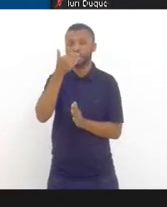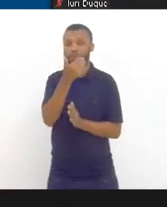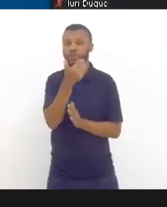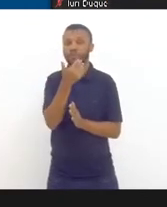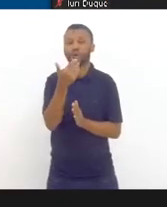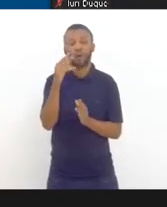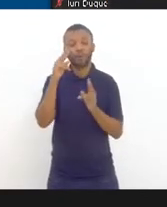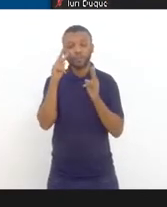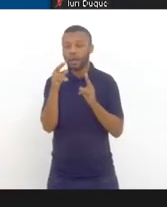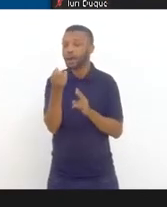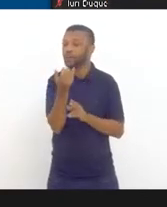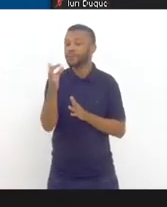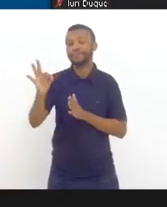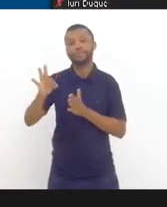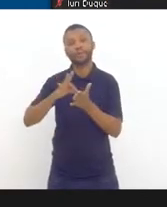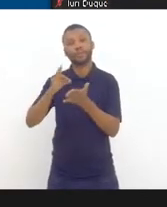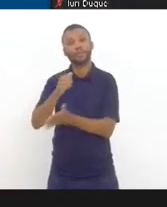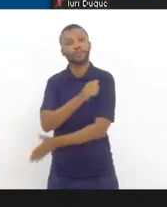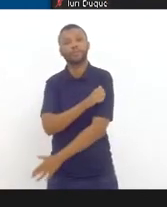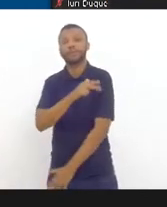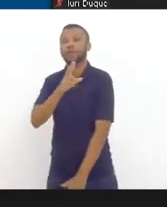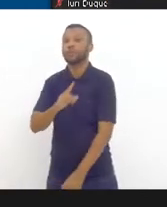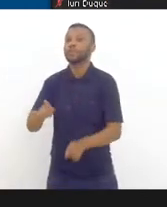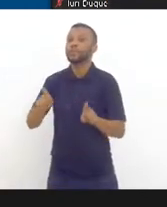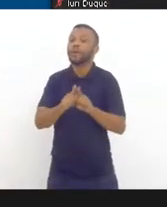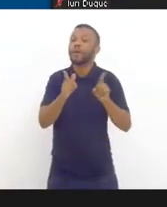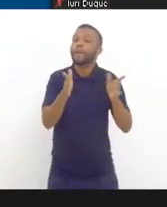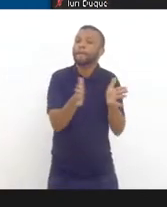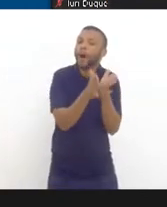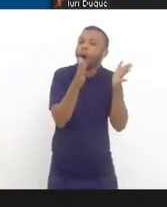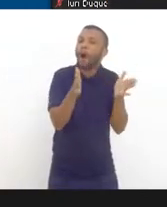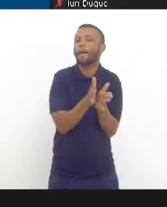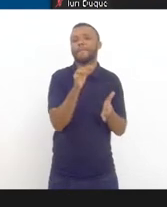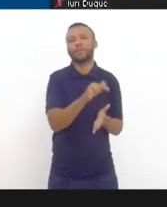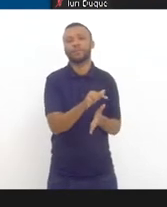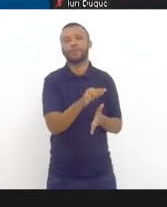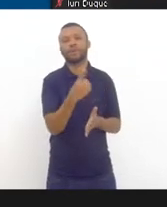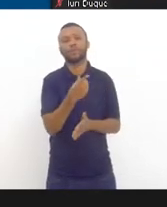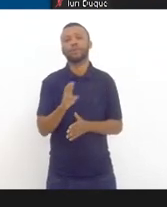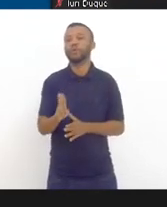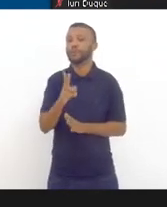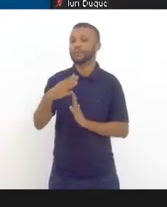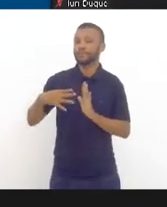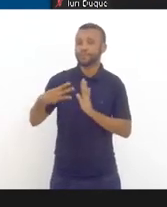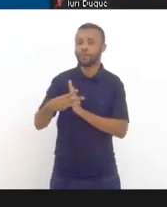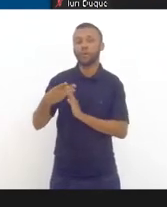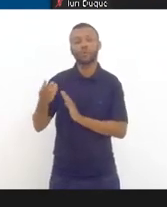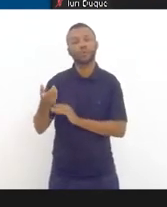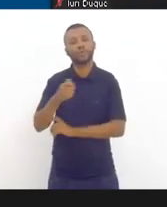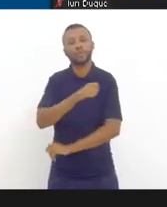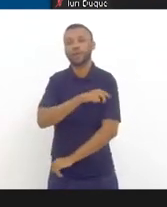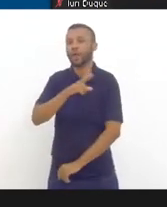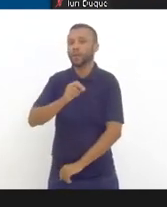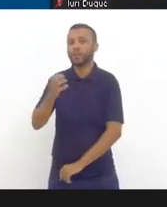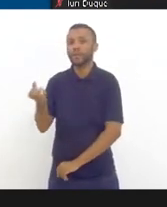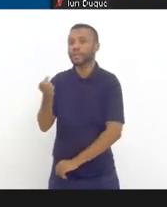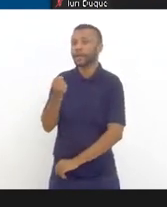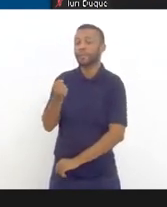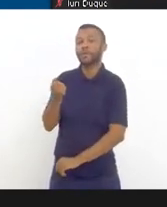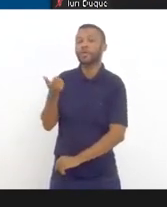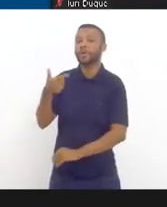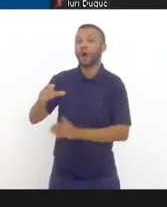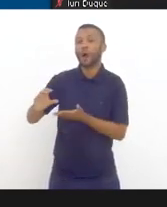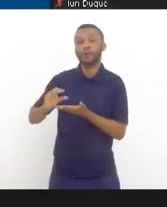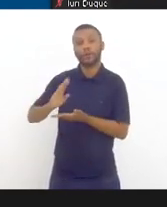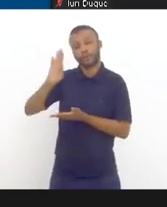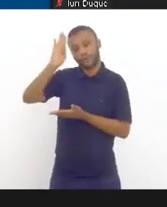alunos e dos alunos em vulnerabilidade, que, no caso, a gente está utilizando aqui como os alunos que recebem o Auxílio Brasil. Então,